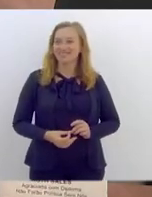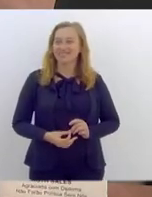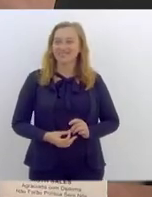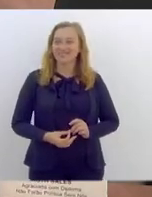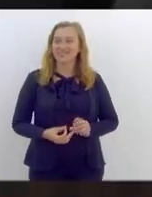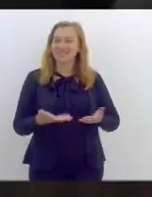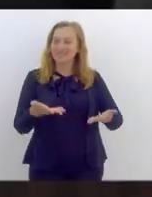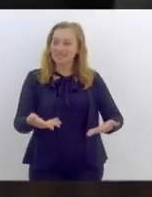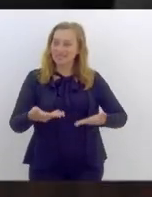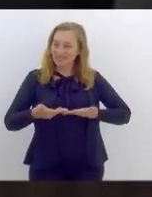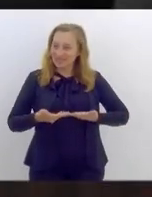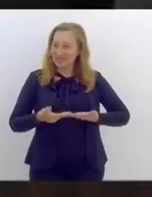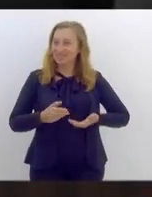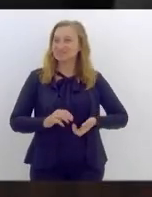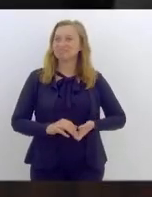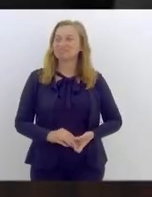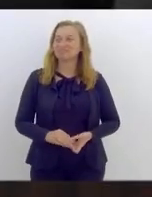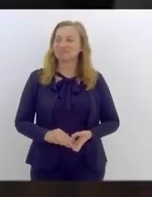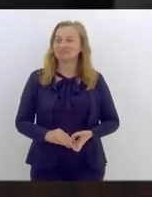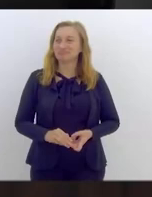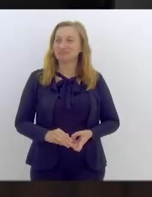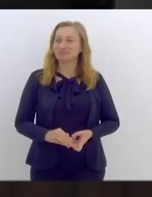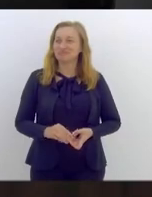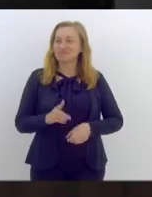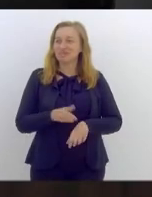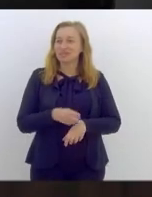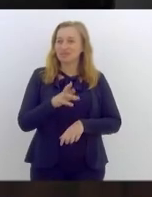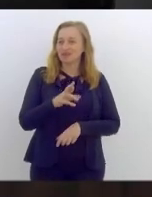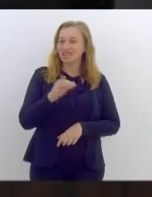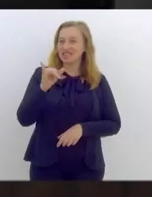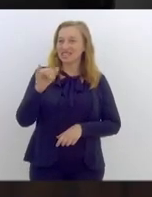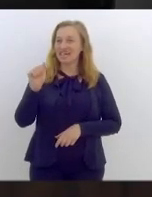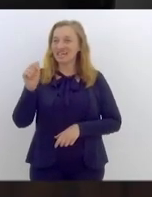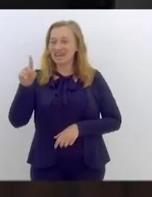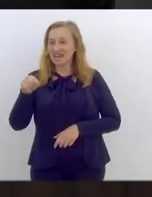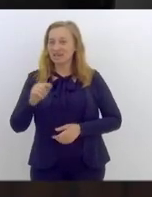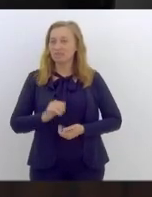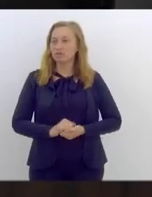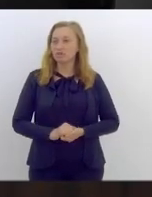Quero convidar a doutora Inayá Saraiva